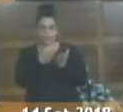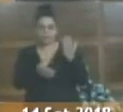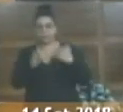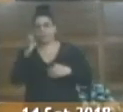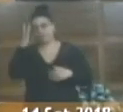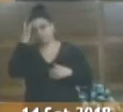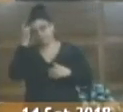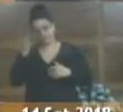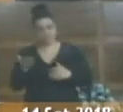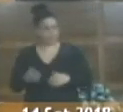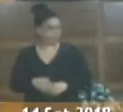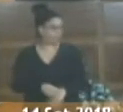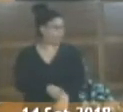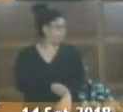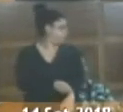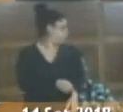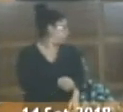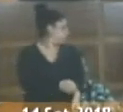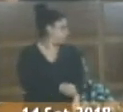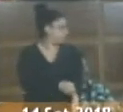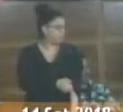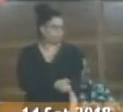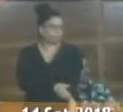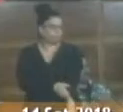amanhã. E é isso.